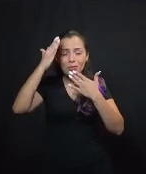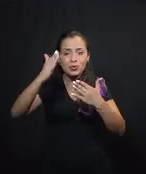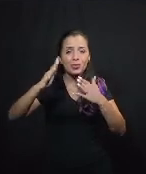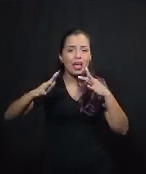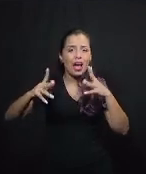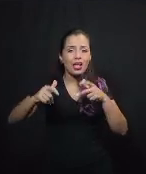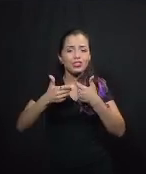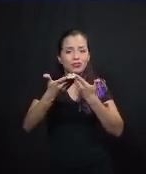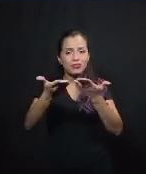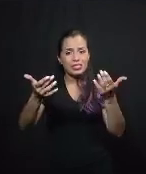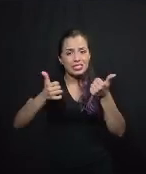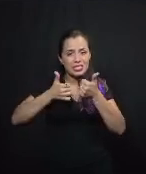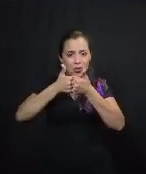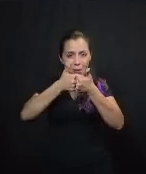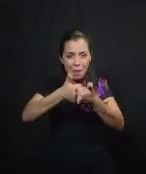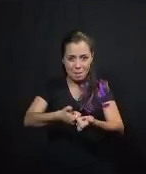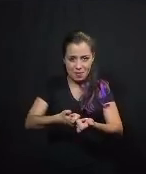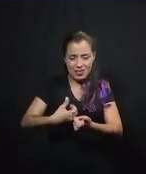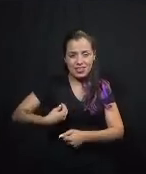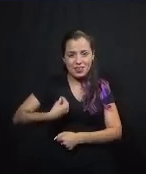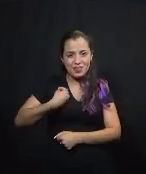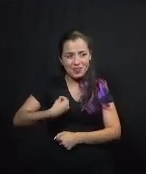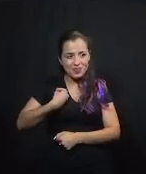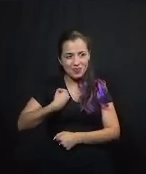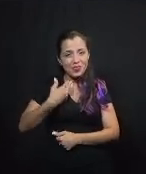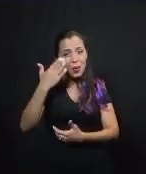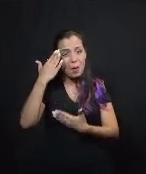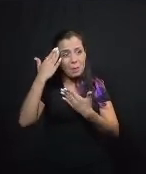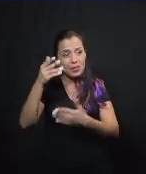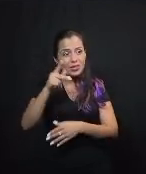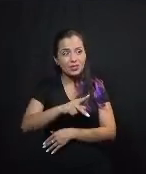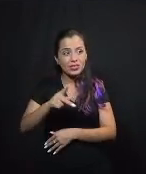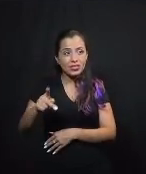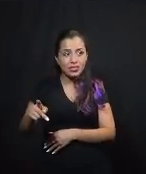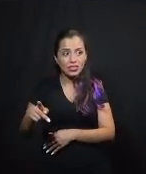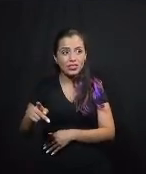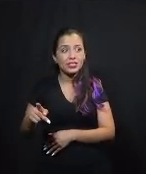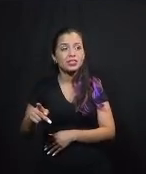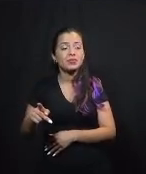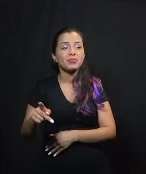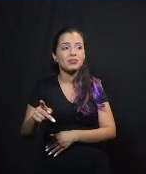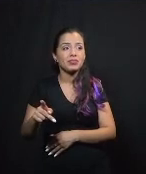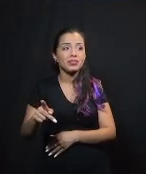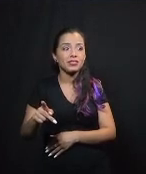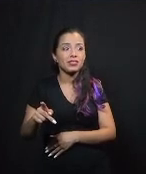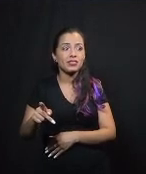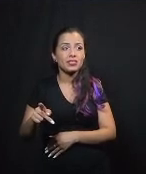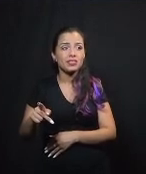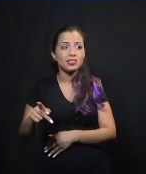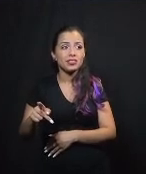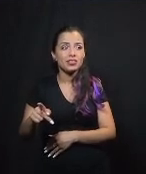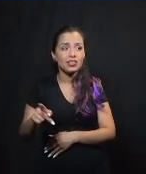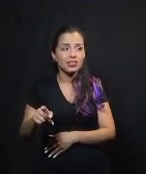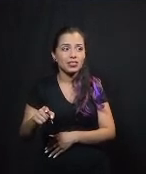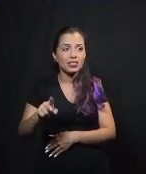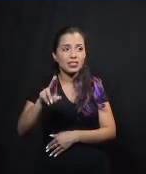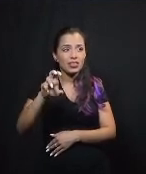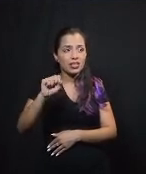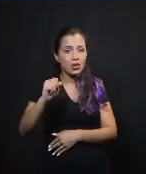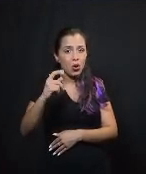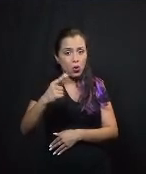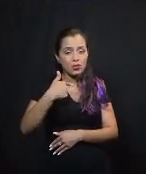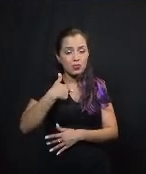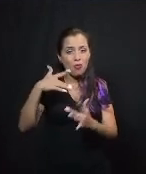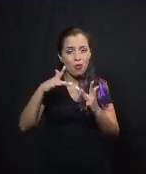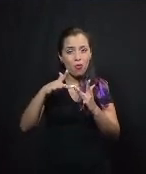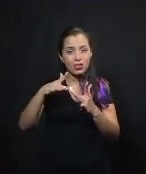todos pela companhia todos esses dias. Obrigada, professor. Convite feito. O senhor vai falar no Jornal da USP no ar. Vou entrar em contato com o